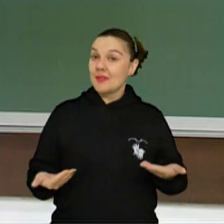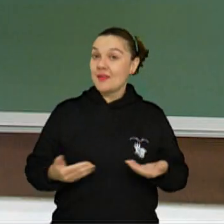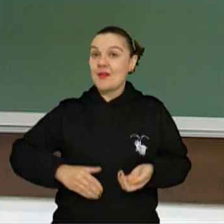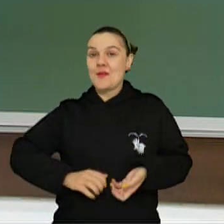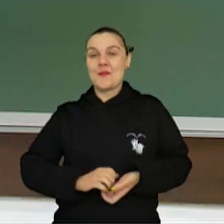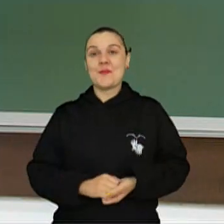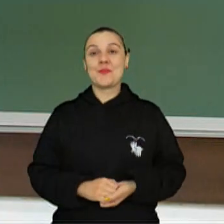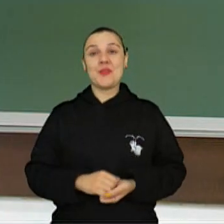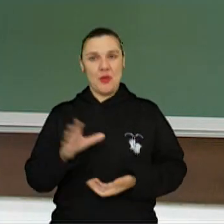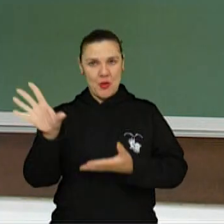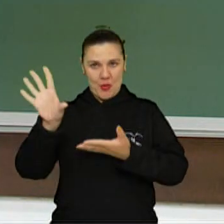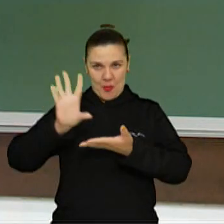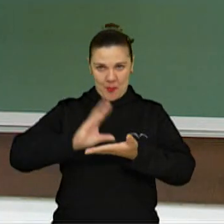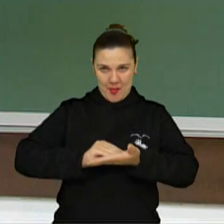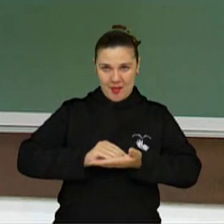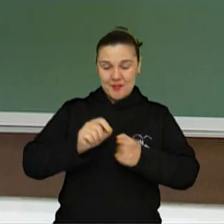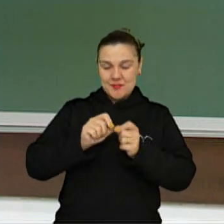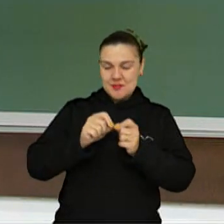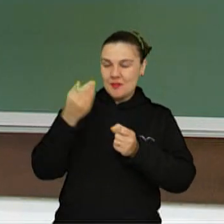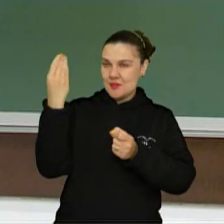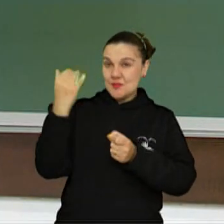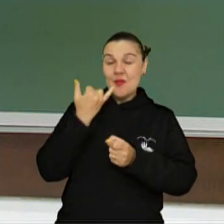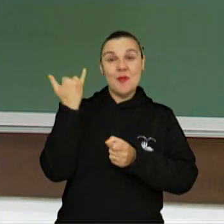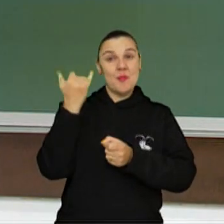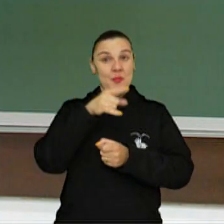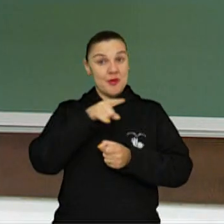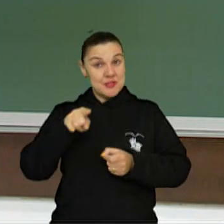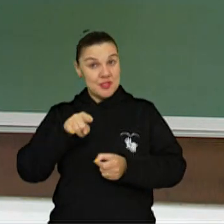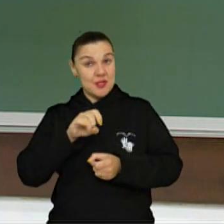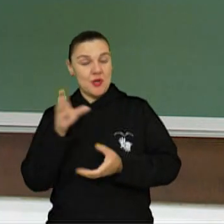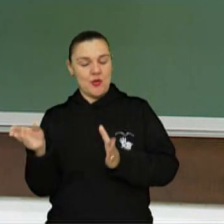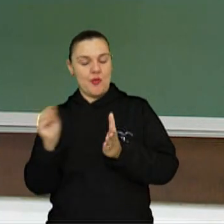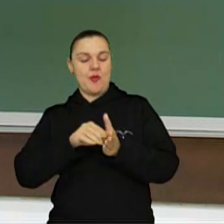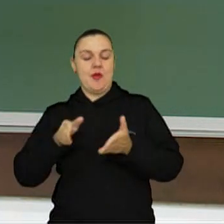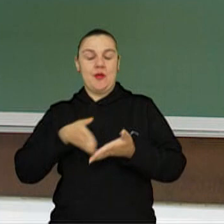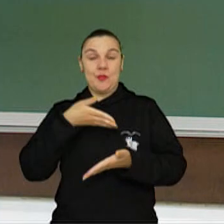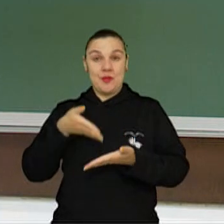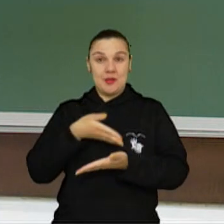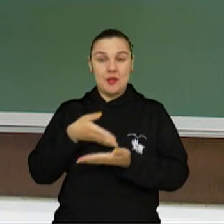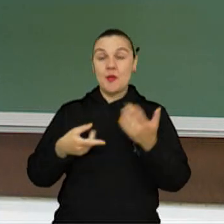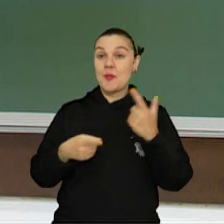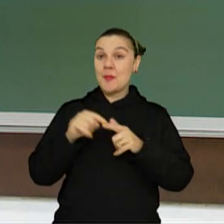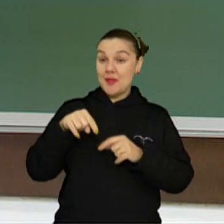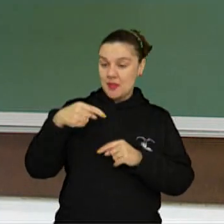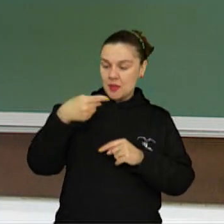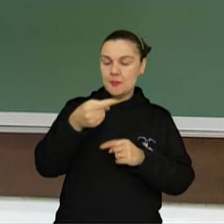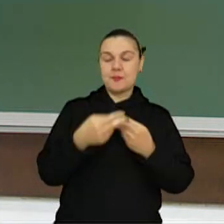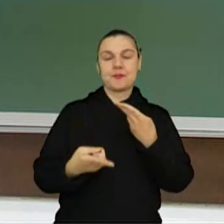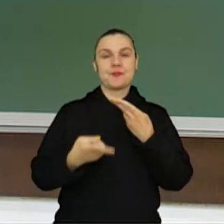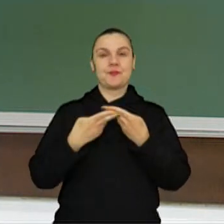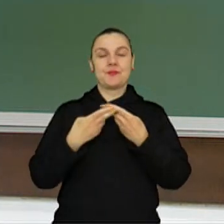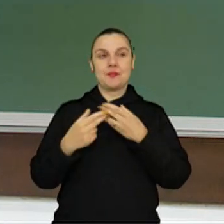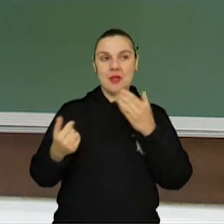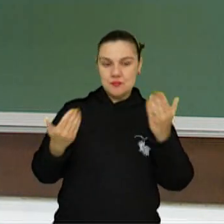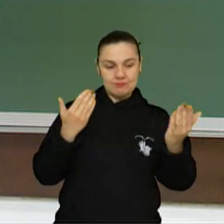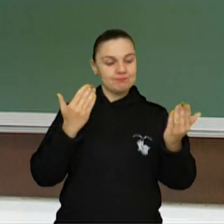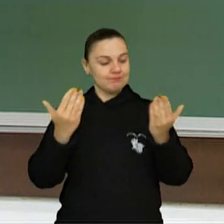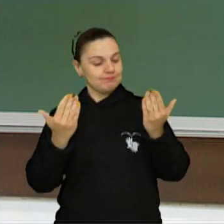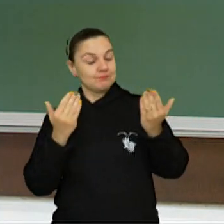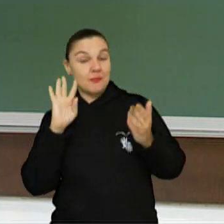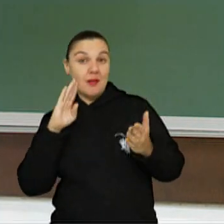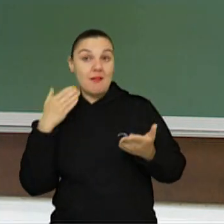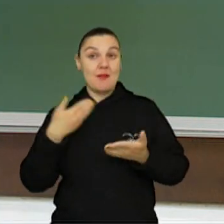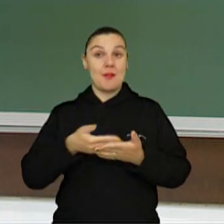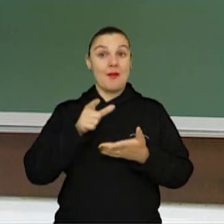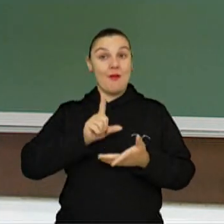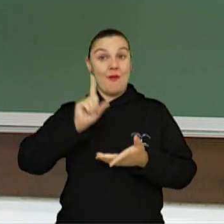Então, pessoal, copiaram, fizeram essa anotação? É importante a gente fazer esse registro no caderno para acompanhar e poder realizar as